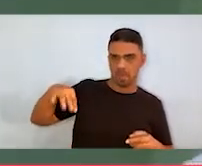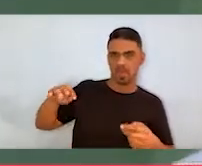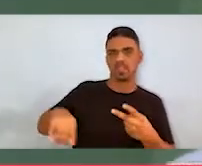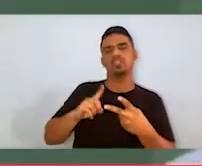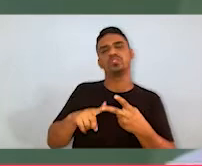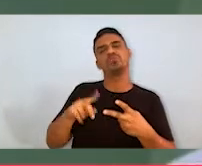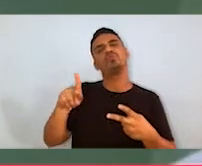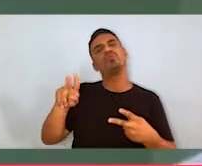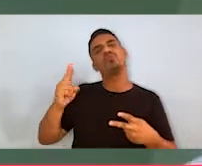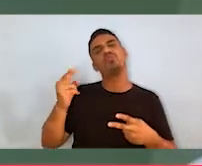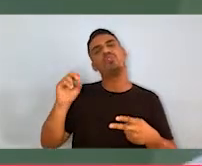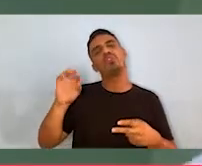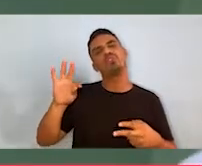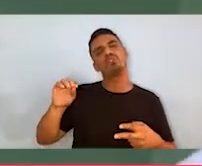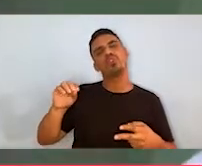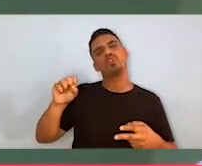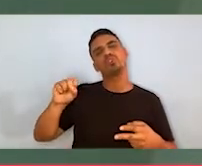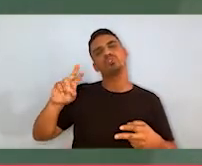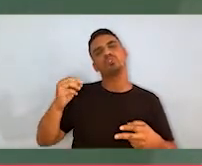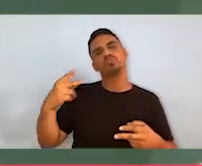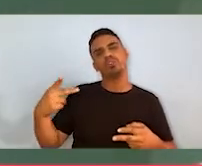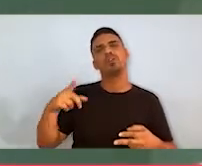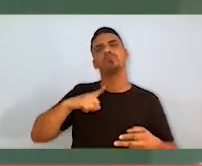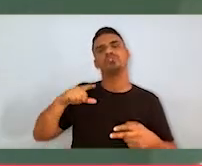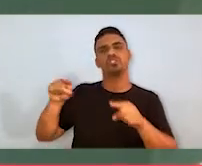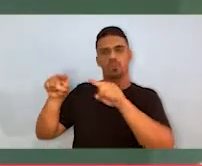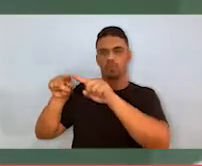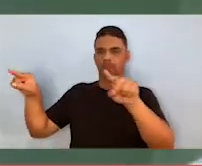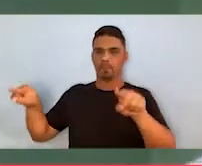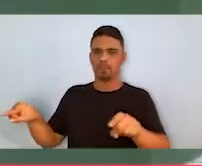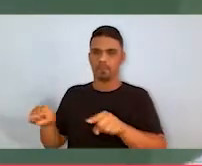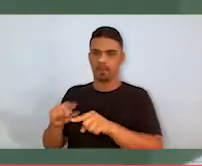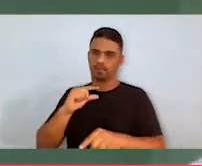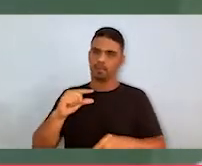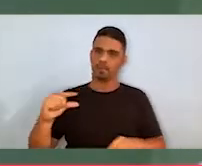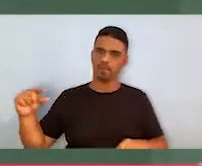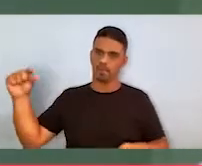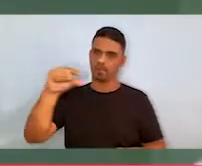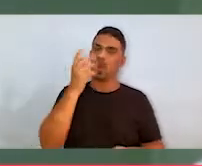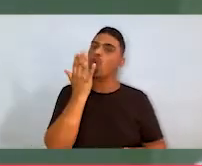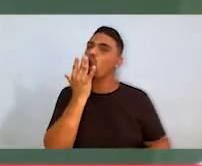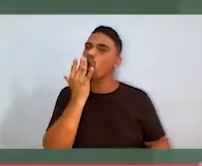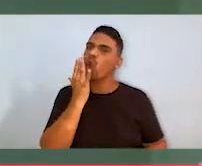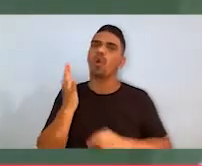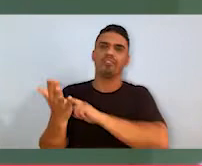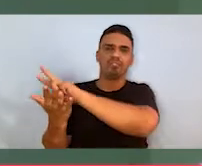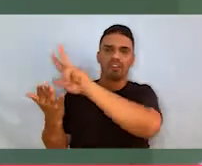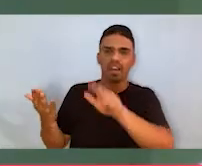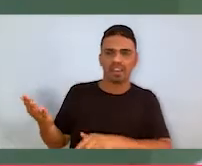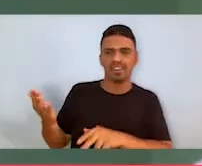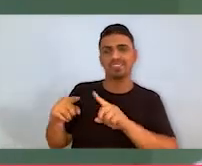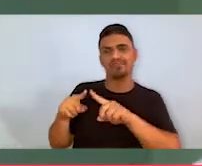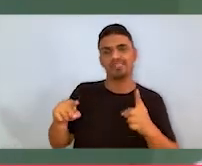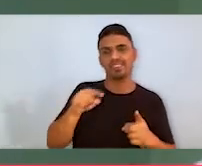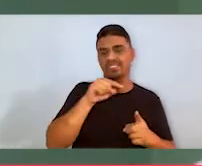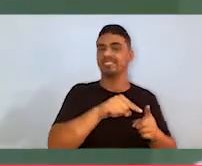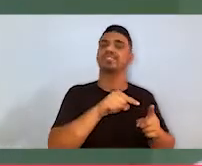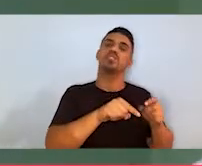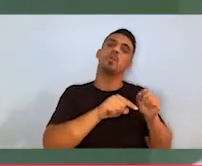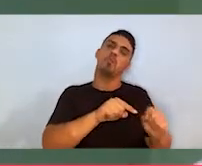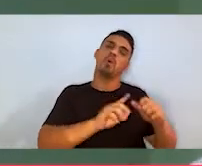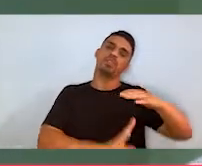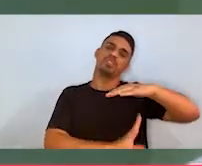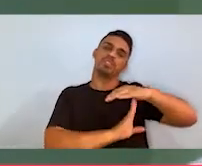trabalhando com full color, toda uma paleta de cores, você ainda tinha que considerar, você vai trabalhar com no máximo